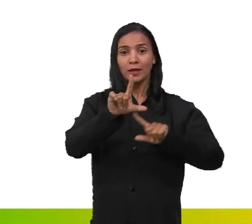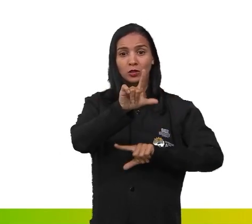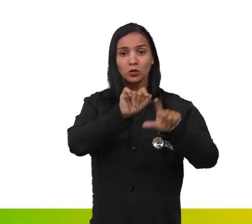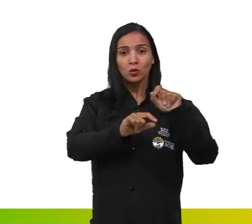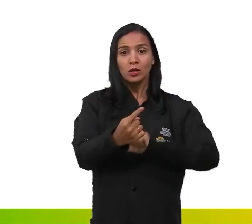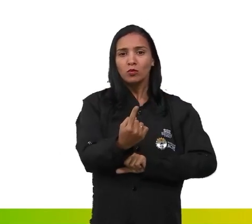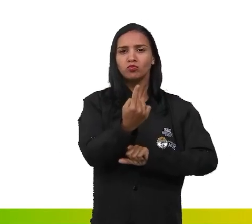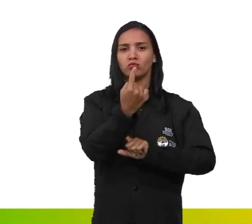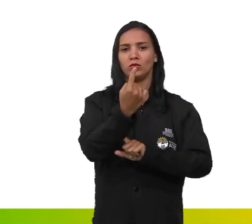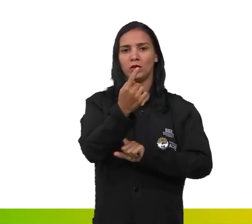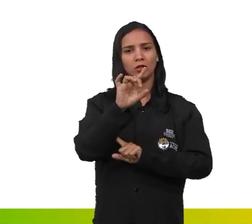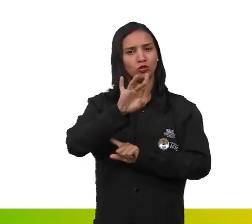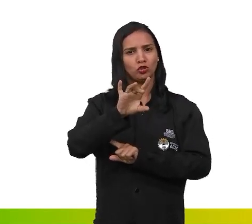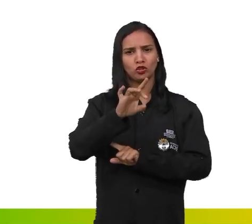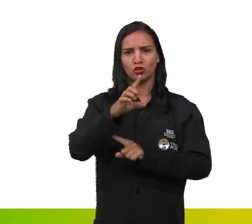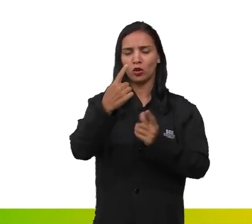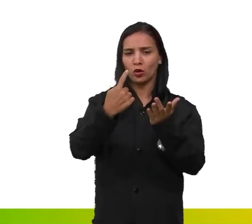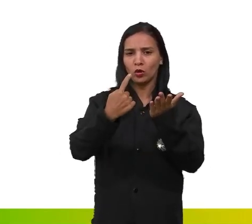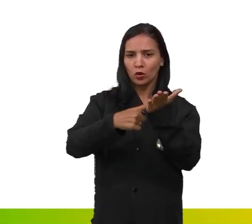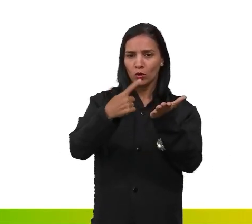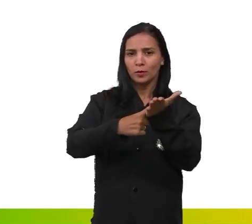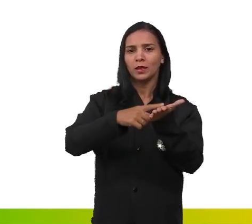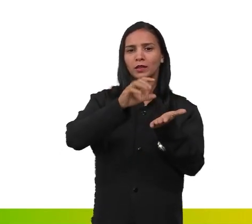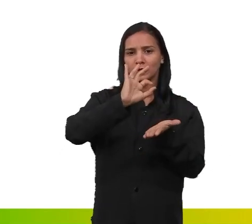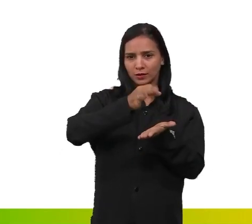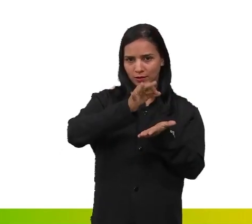delas se encaixa na resposta.